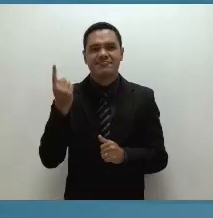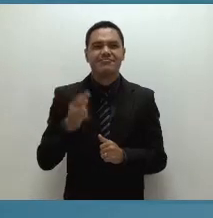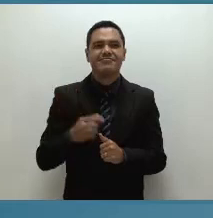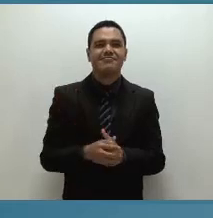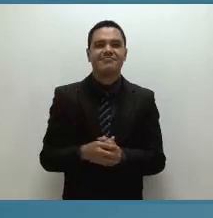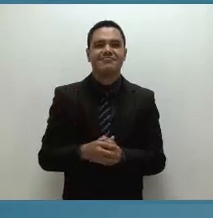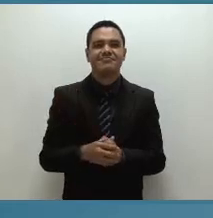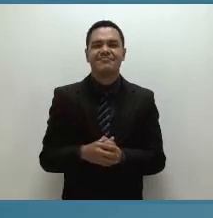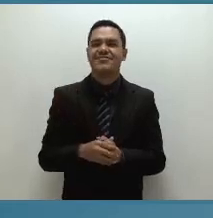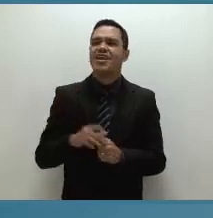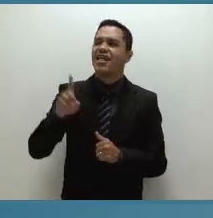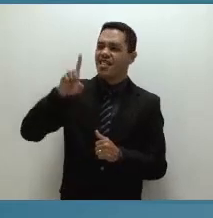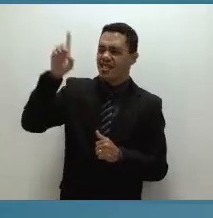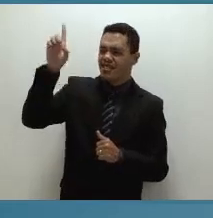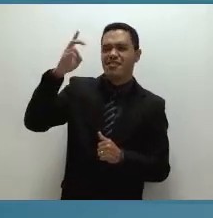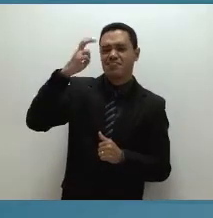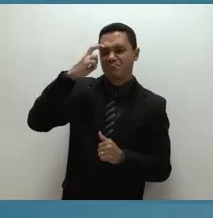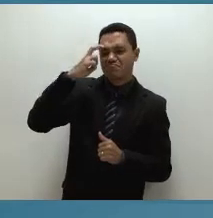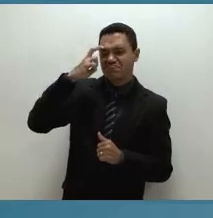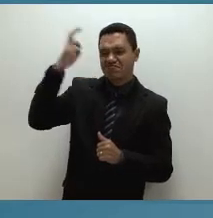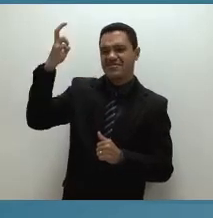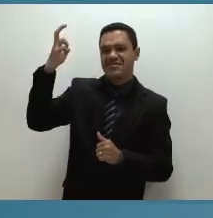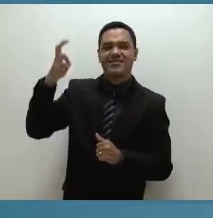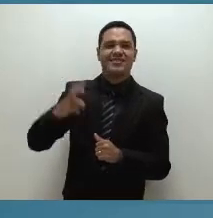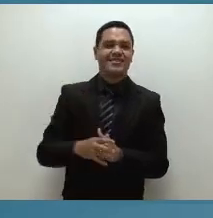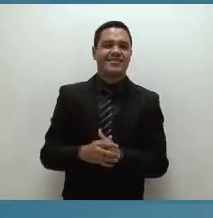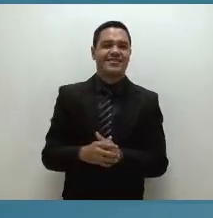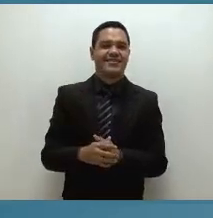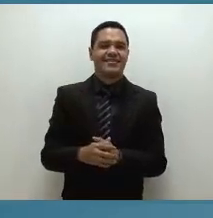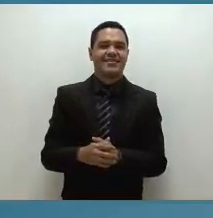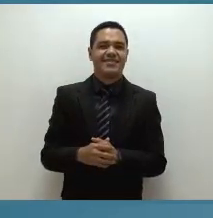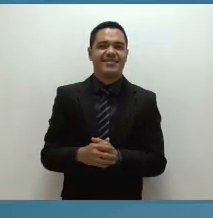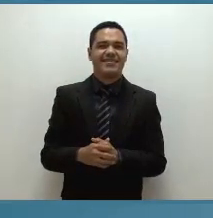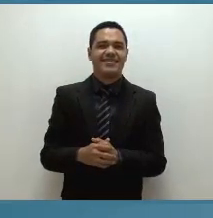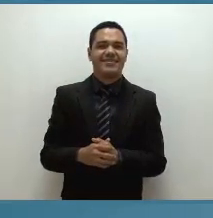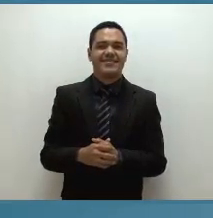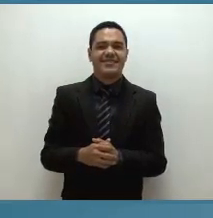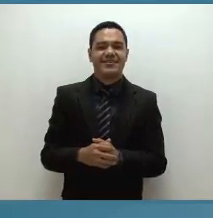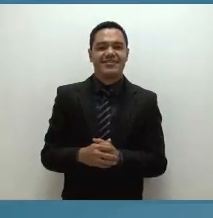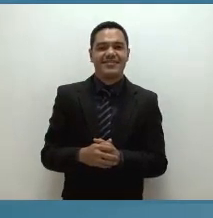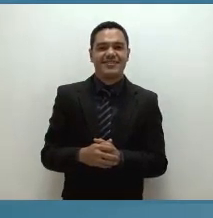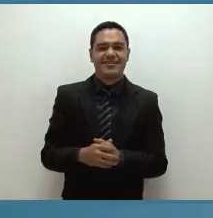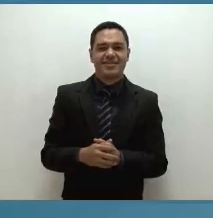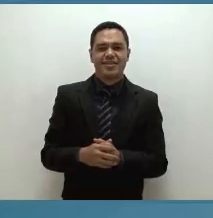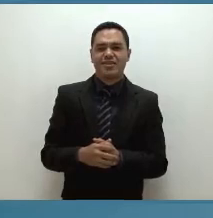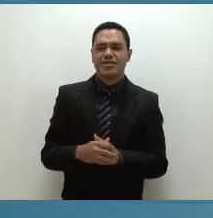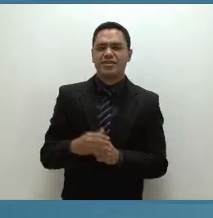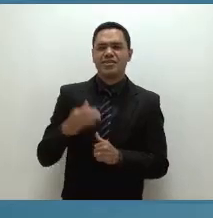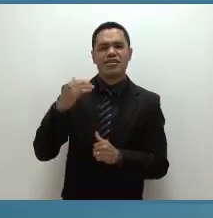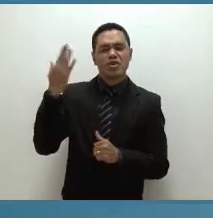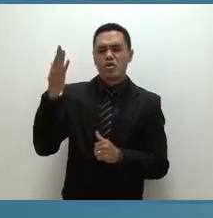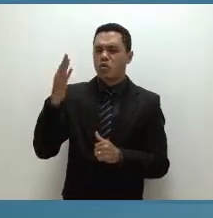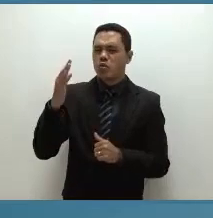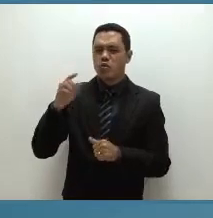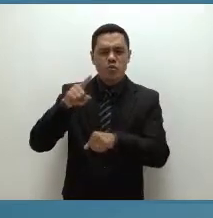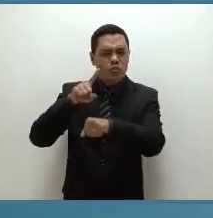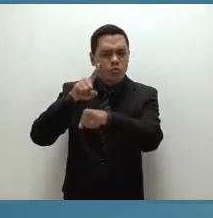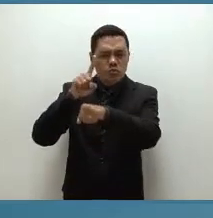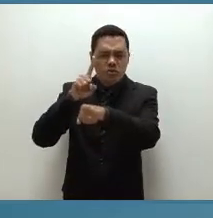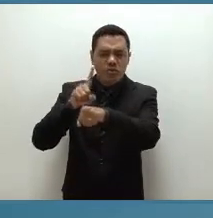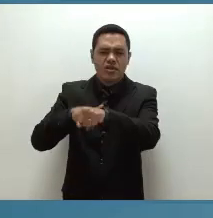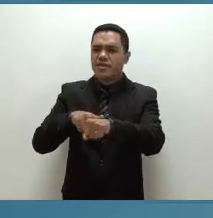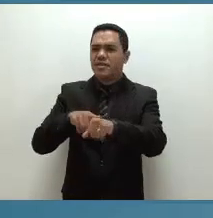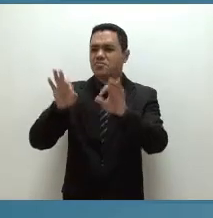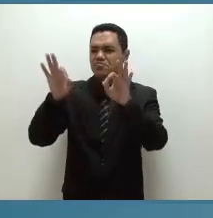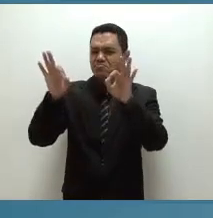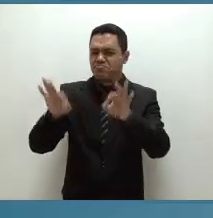para você, como Deus é sábio. Como Ele é sábio, Ele faz as, tudo acontecer no momento que é